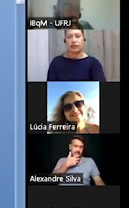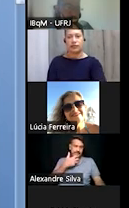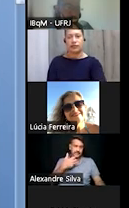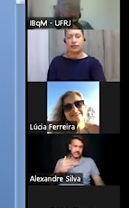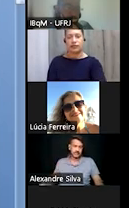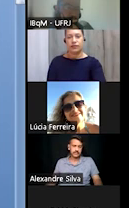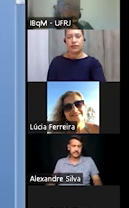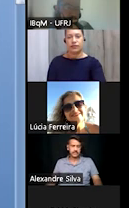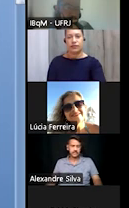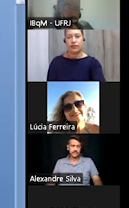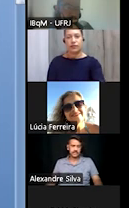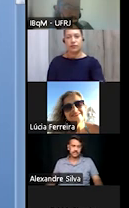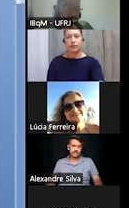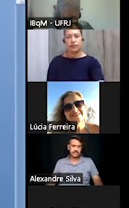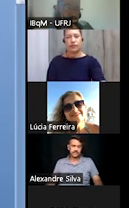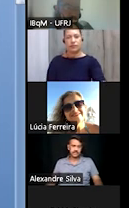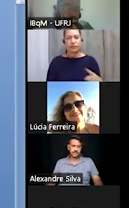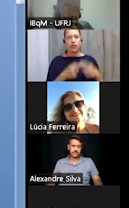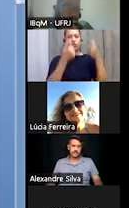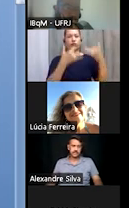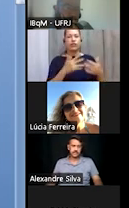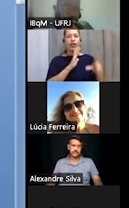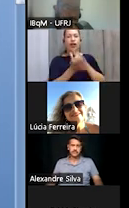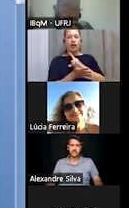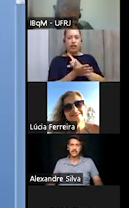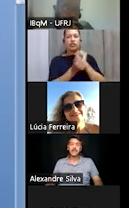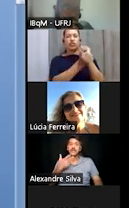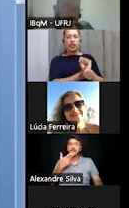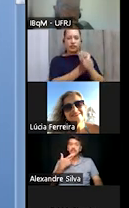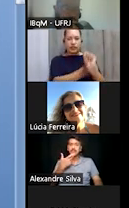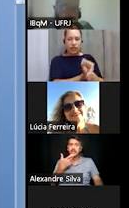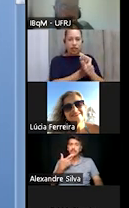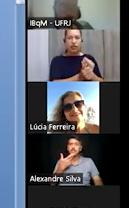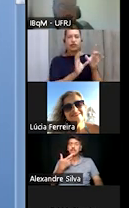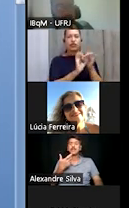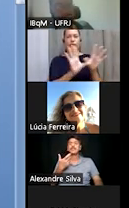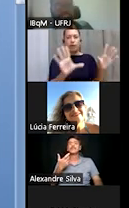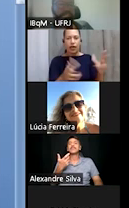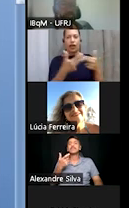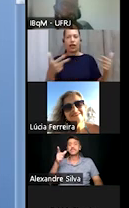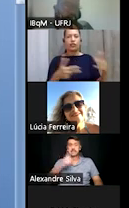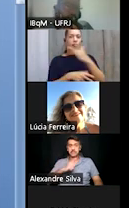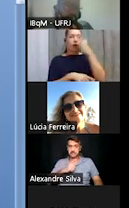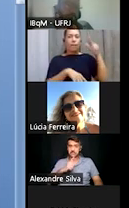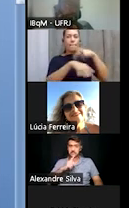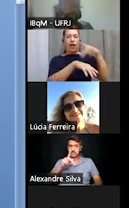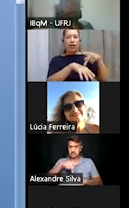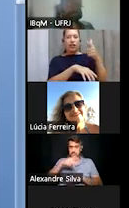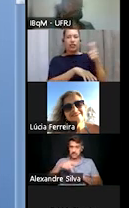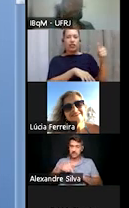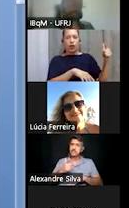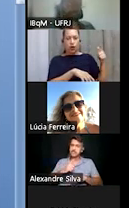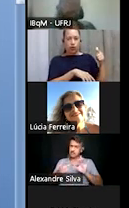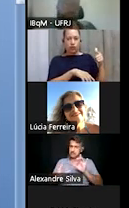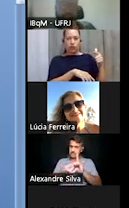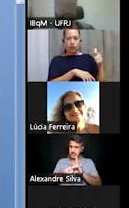no início, os escravizados, os libertos, populações que estão lá no interior do país e que não têm uma vinculação direta com a